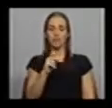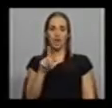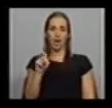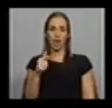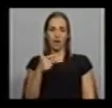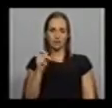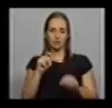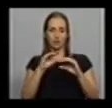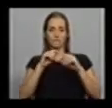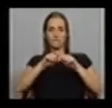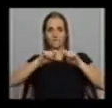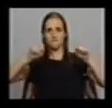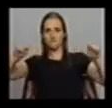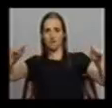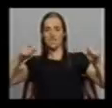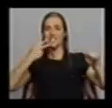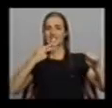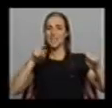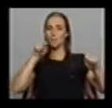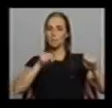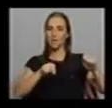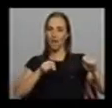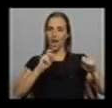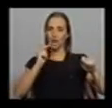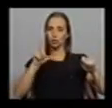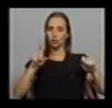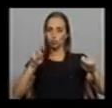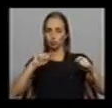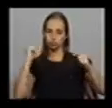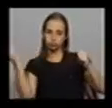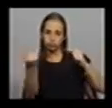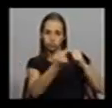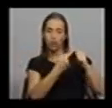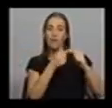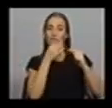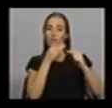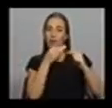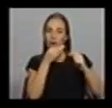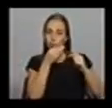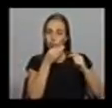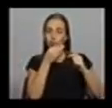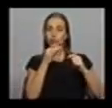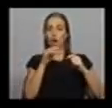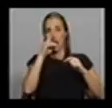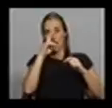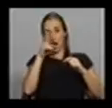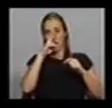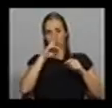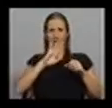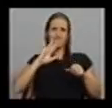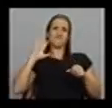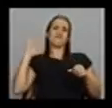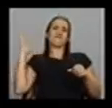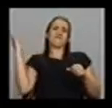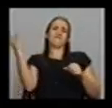mil anos-luz. Portanto, estamos a falar de halos de gás à volta destes super maciços buracos negros, muito maiores que os tamanhos da nossa